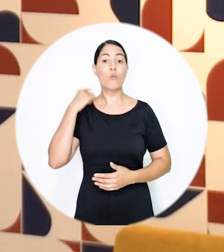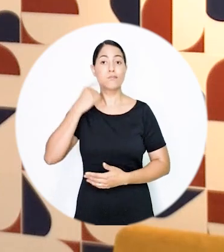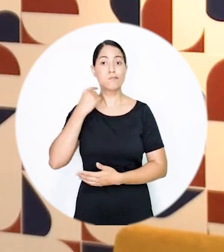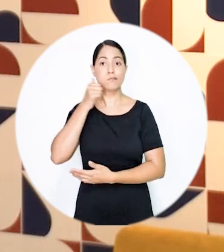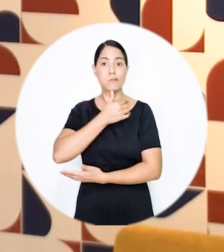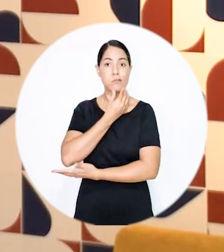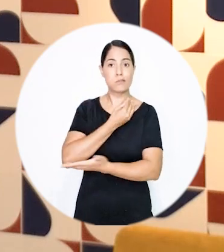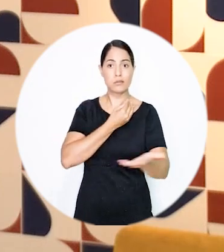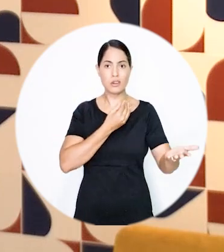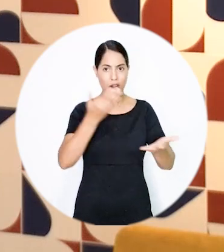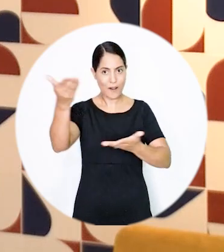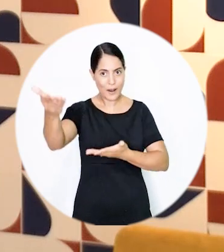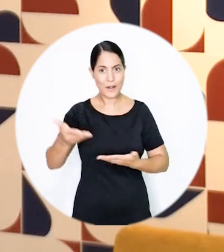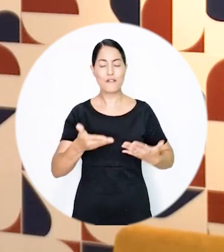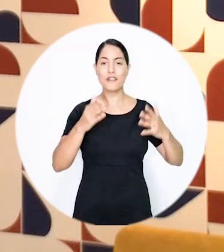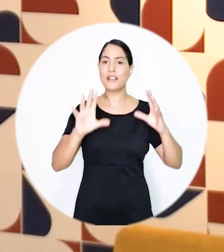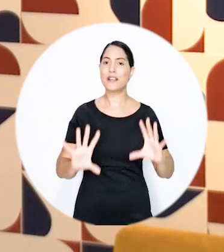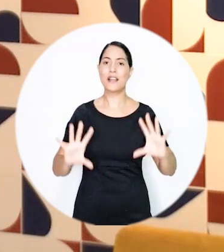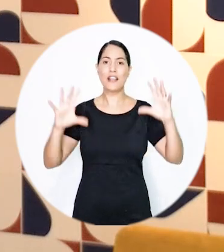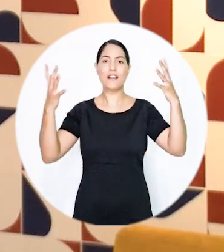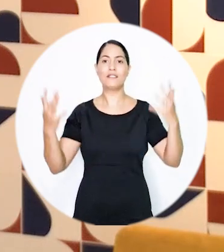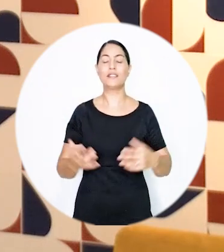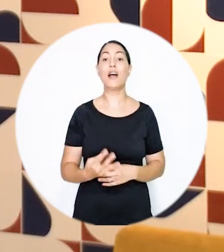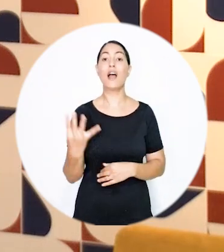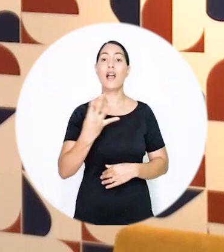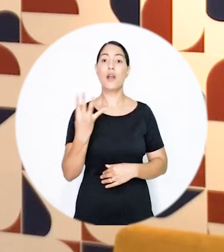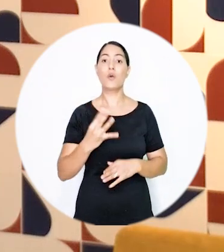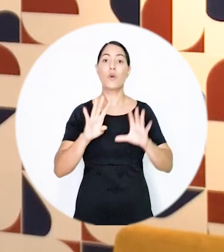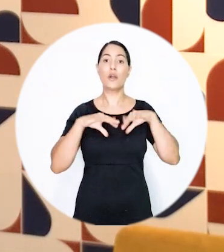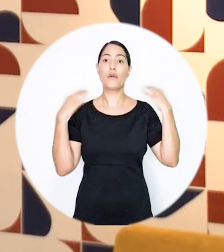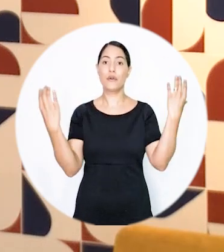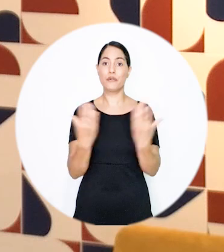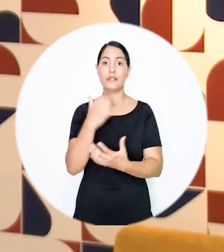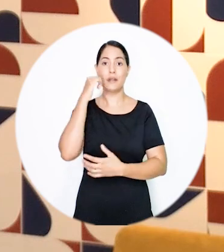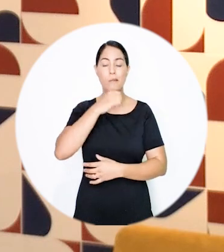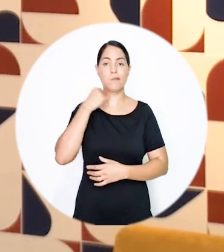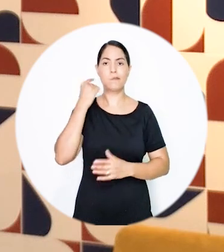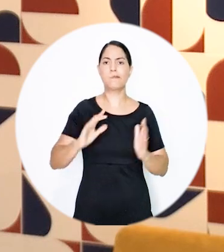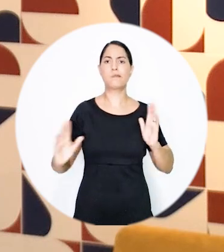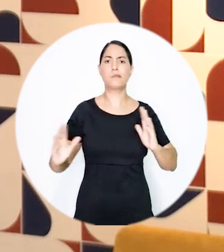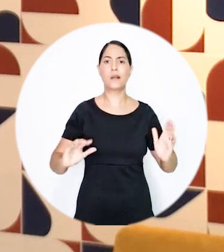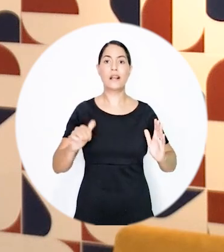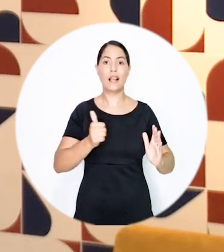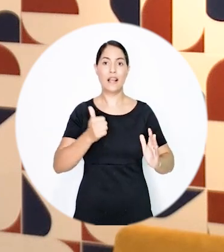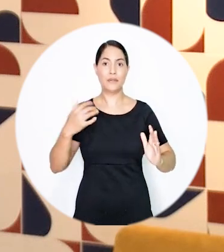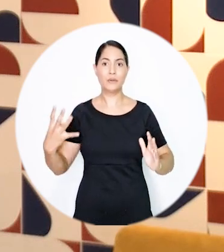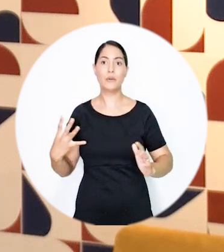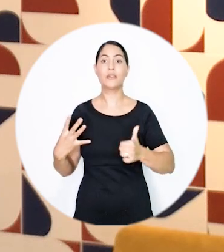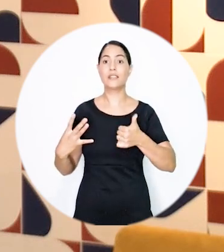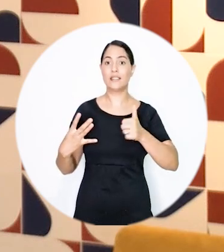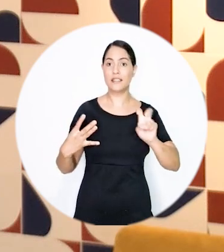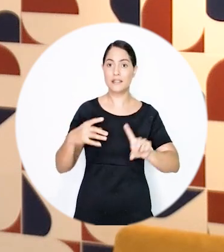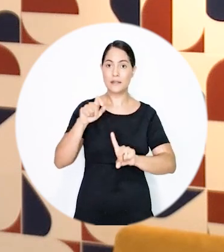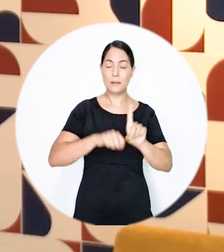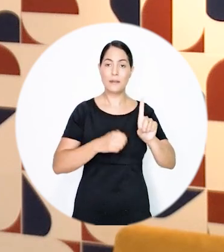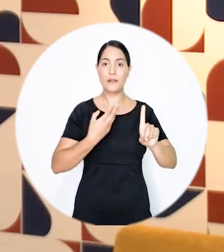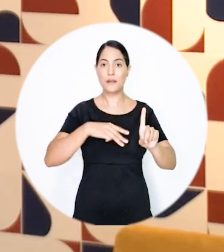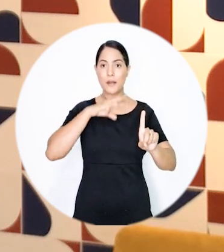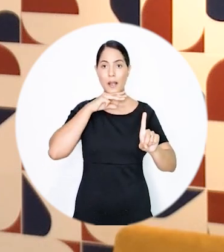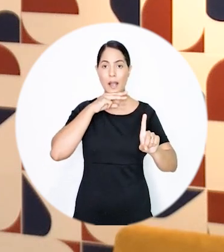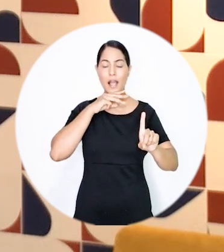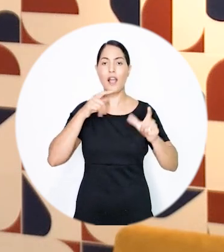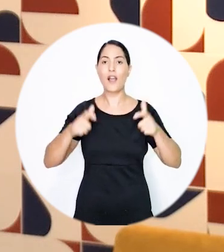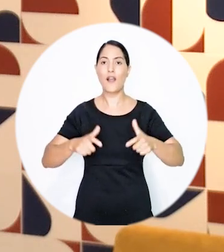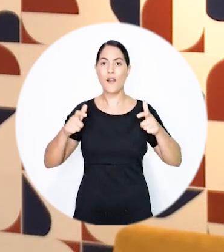as advogadas e todos os advogados brasileiros para mais um grandioso evento, a 4ª Conferência Nacional da Mulher Advogada, que acontecerá nos